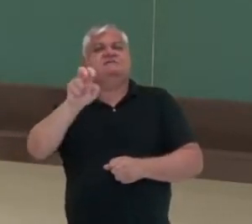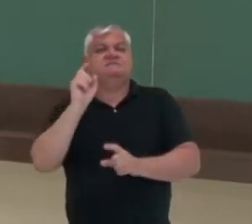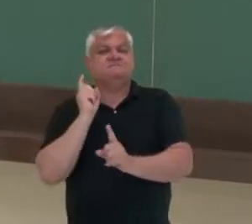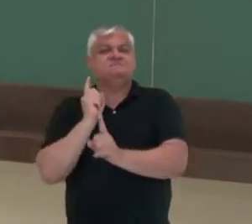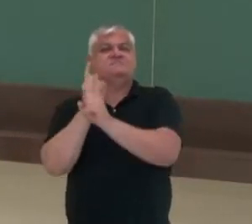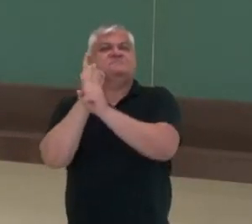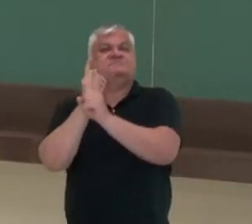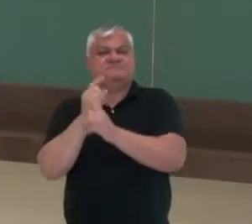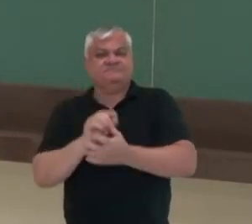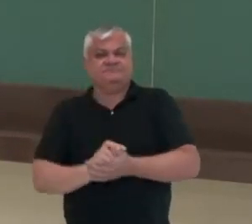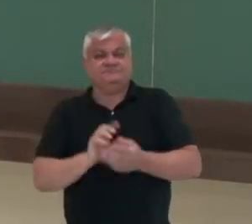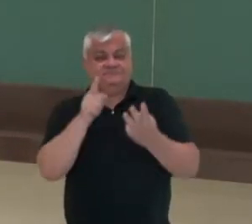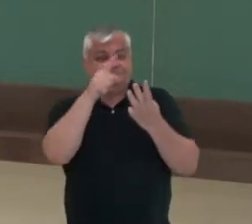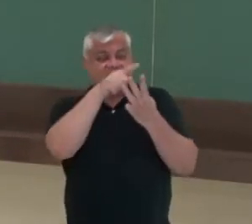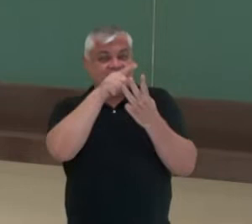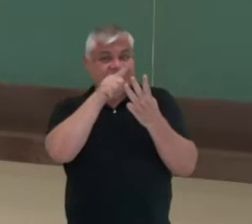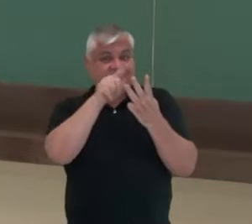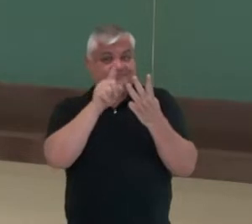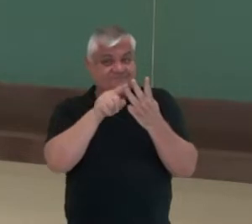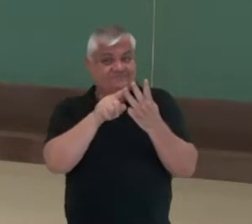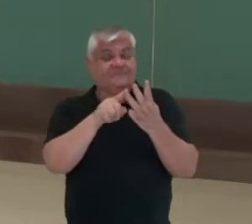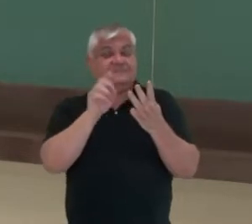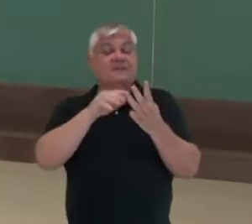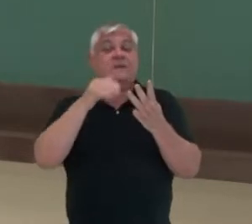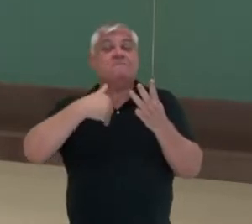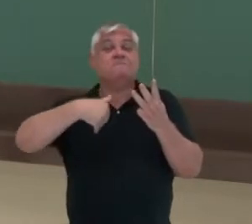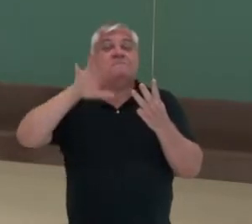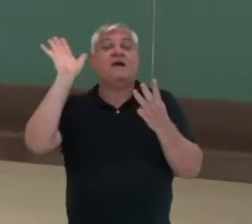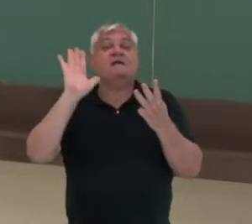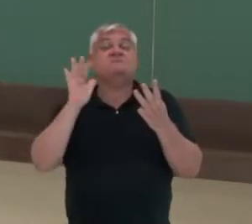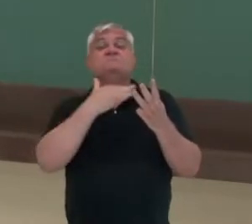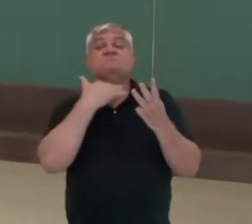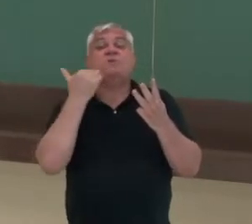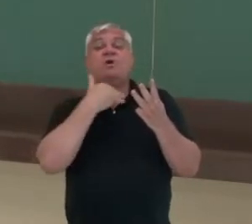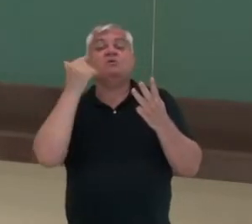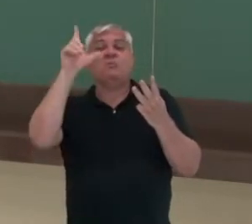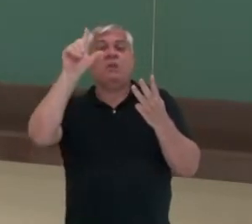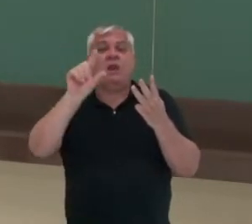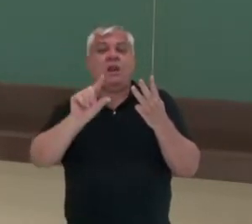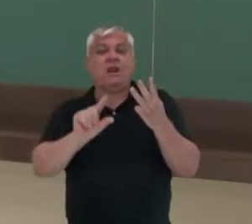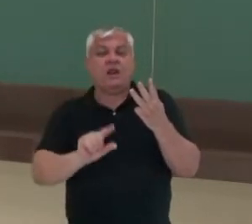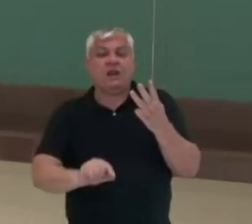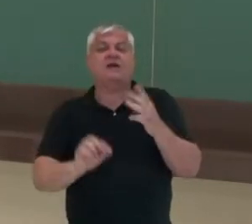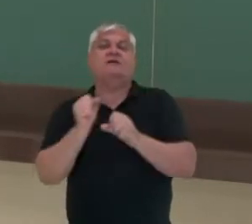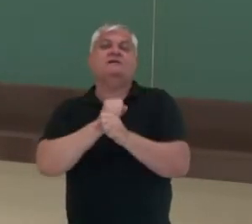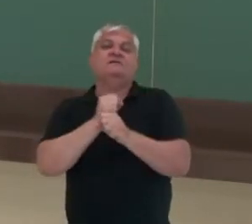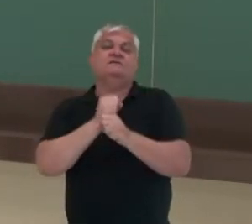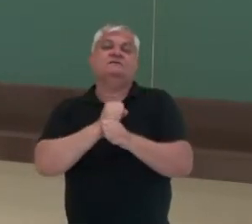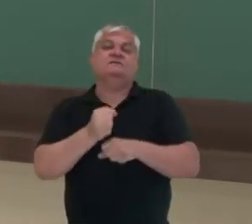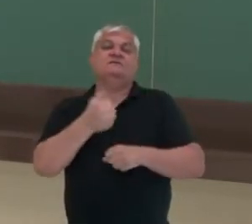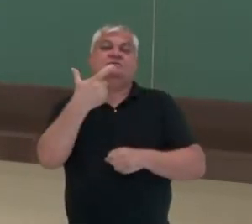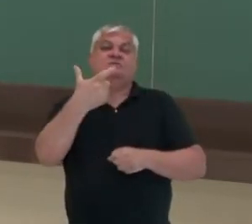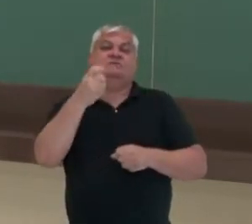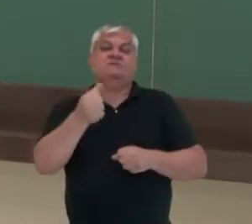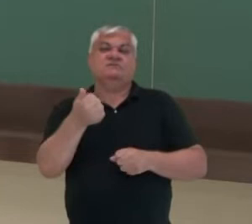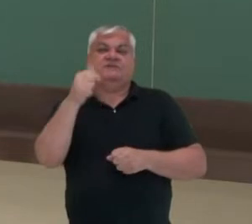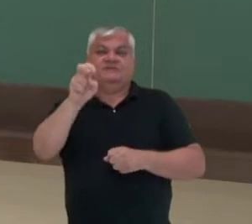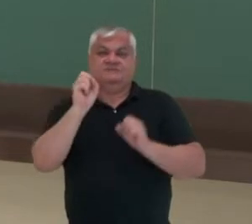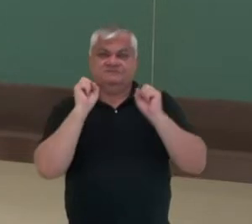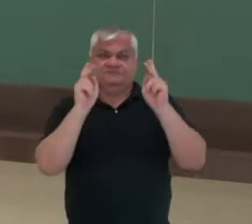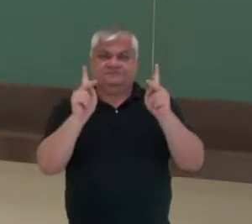encontrou três quedas, né, em relação ao número de mortes, e a maior queda aconteceu em 2015, tá bom? Então, tá